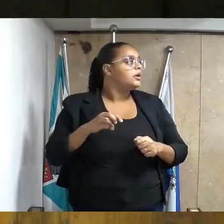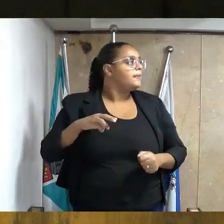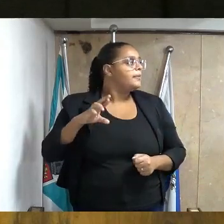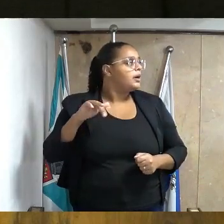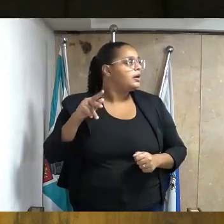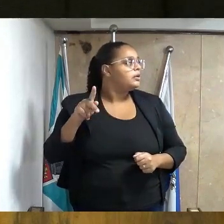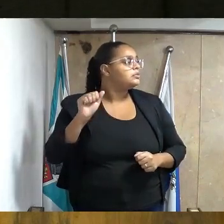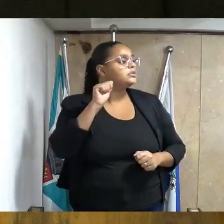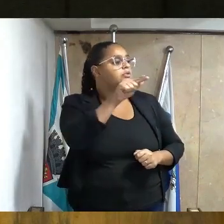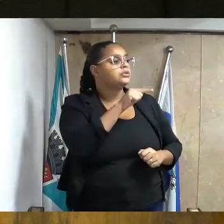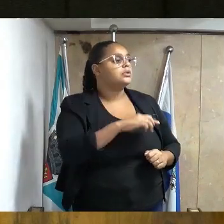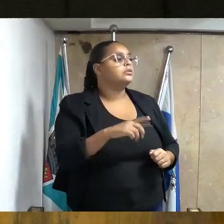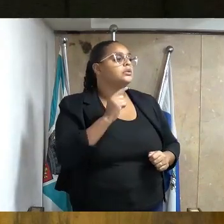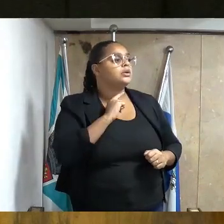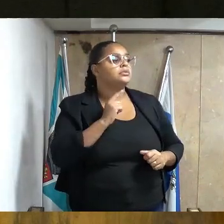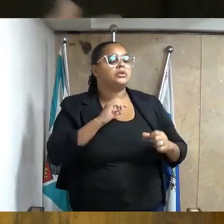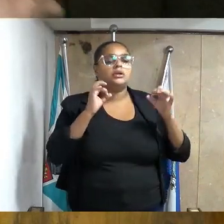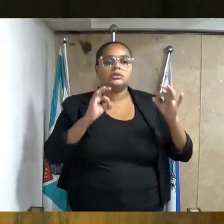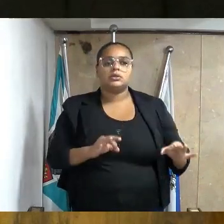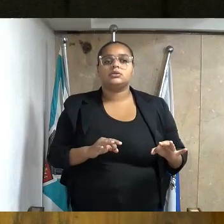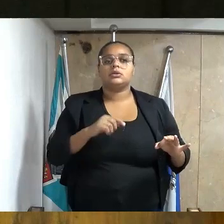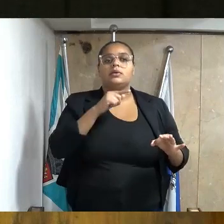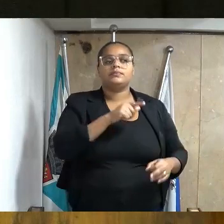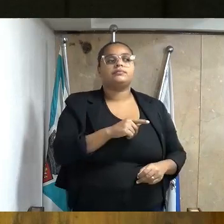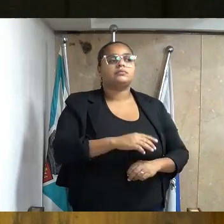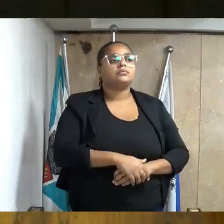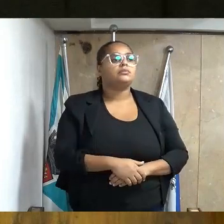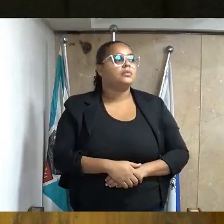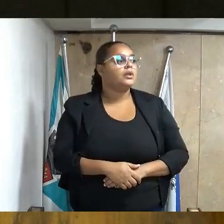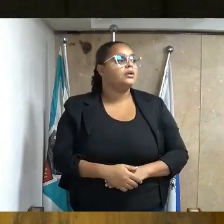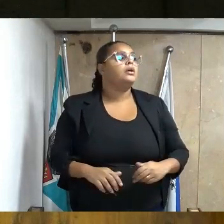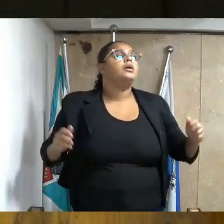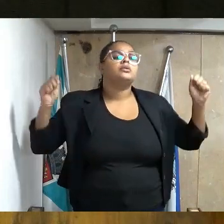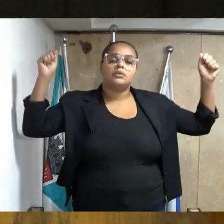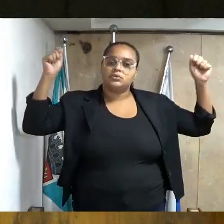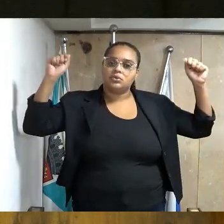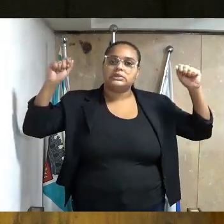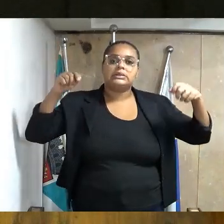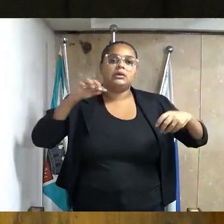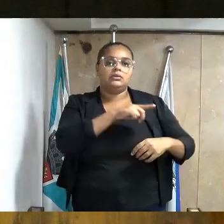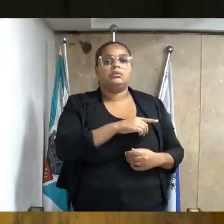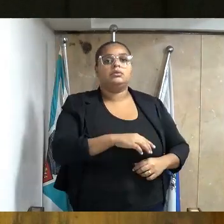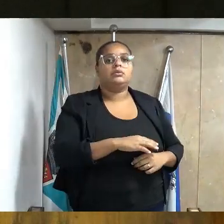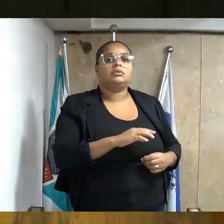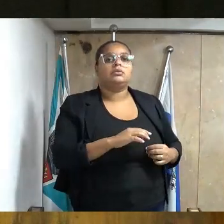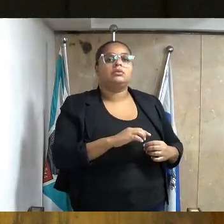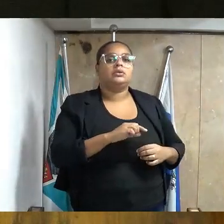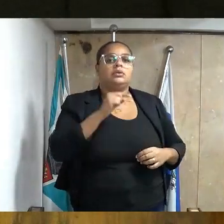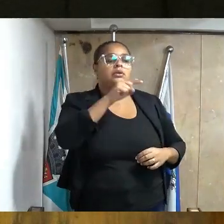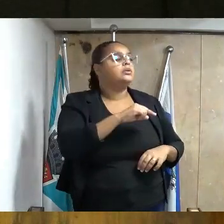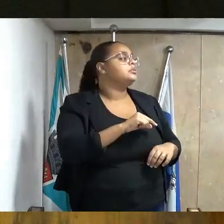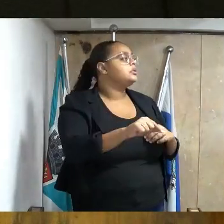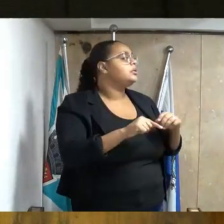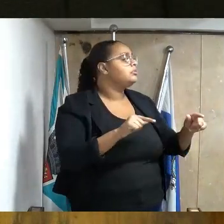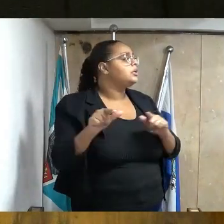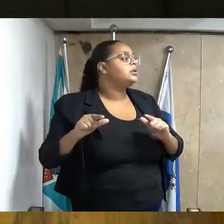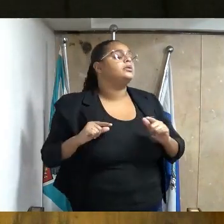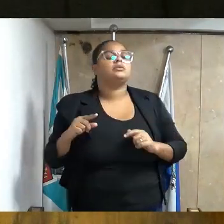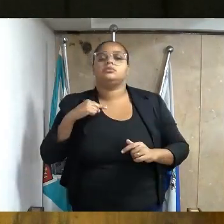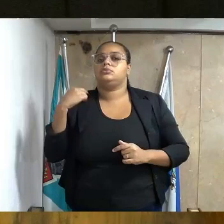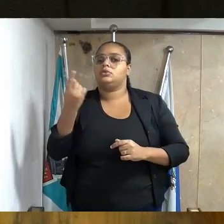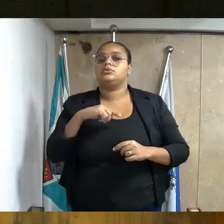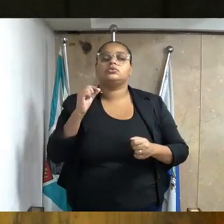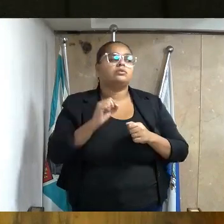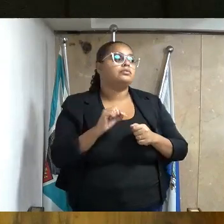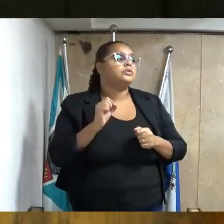com a gente, mas eu tenho certeza que o senhor estava torcendo para que o trabalho da gente fosse realizado,